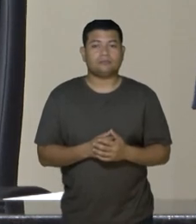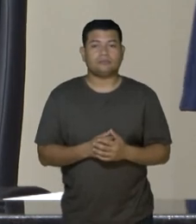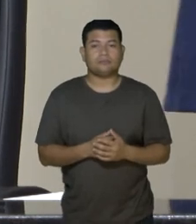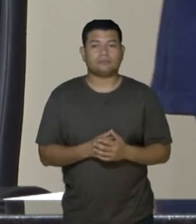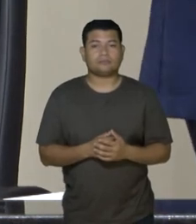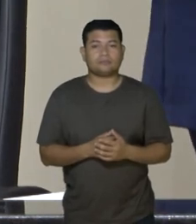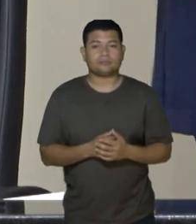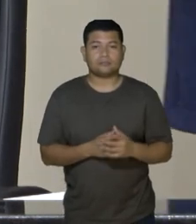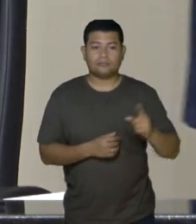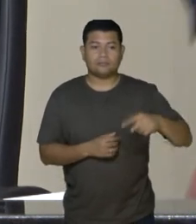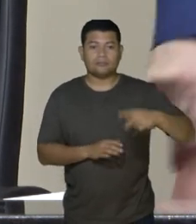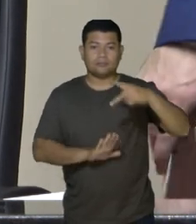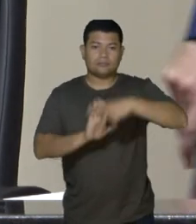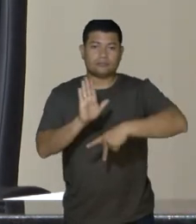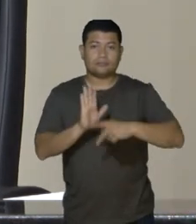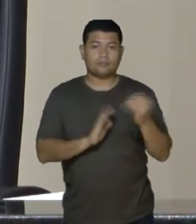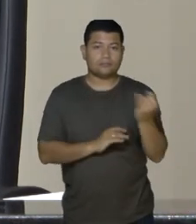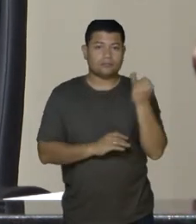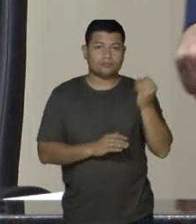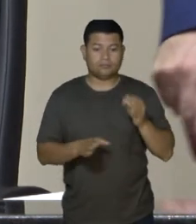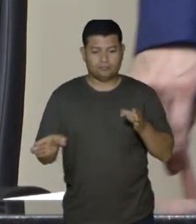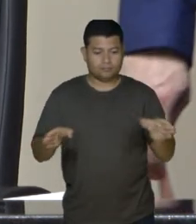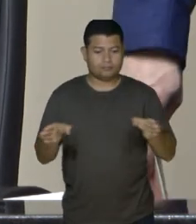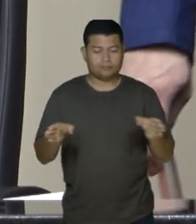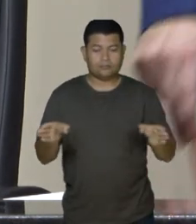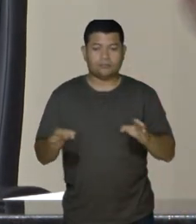era um projeto importante na pandemia.